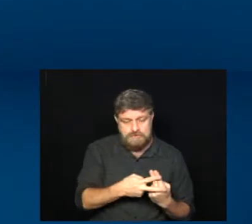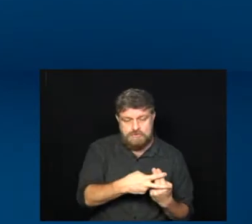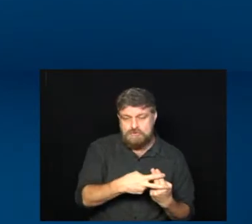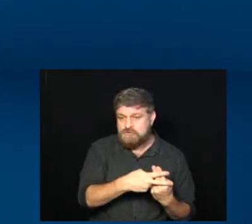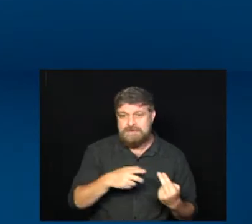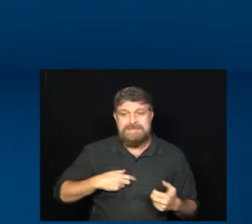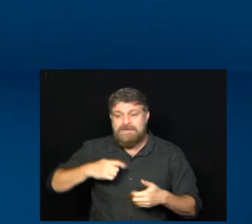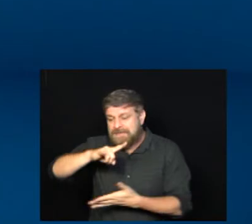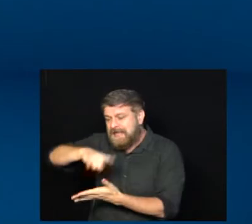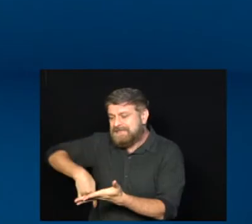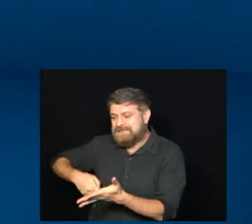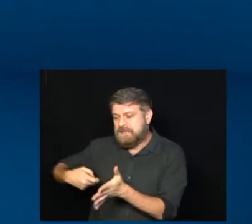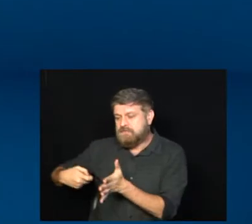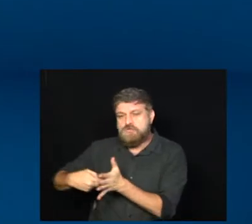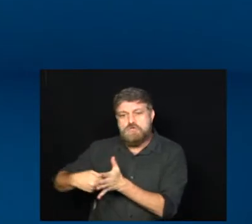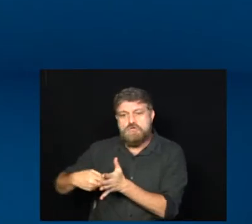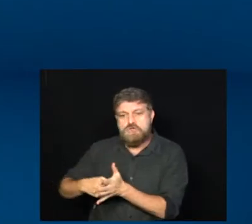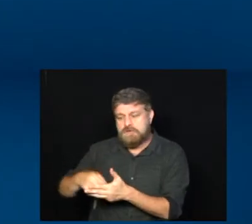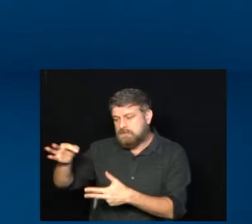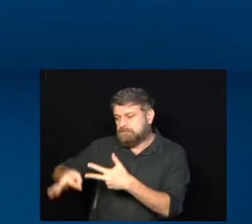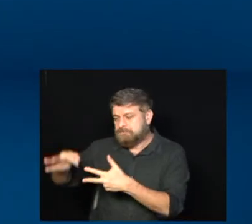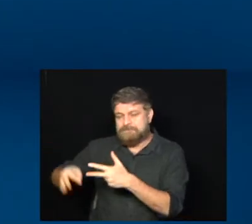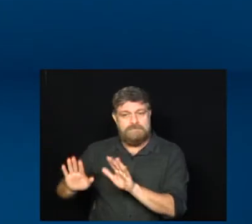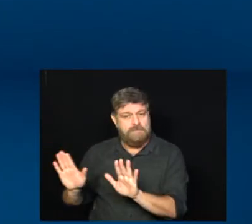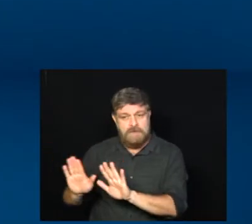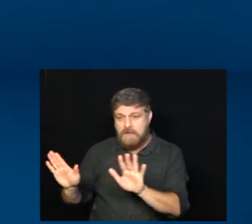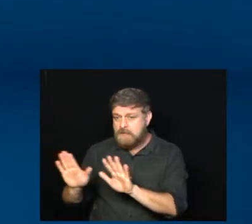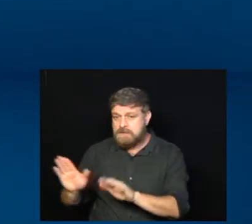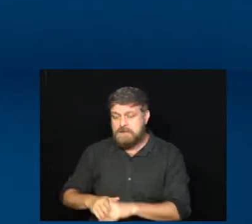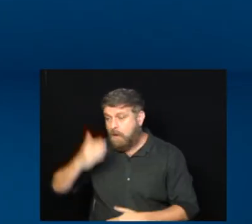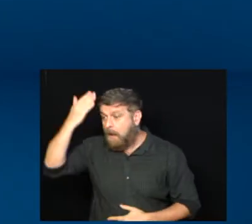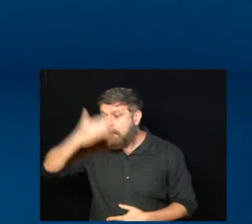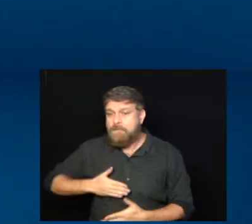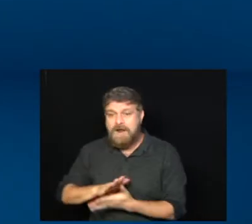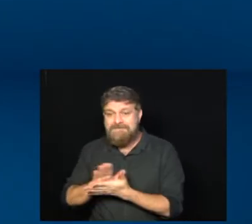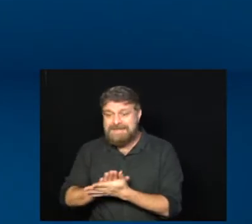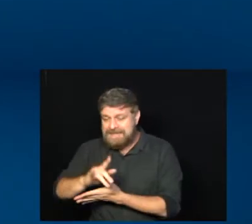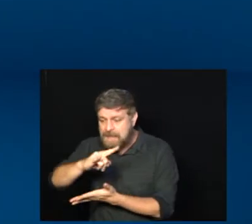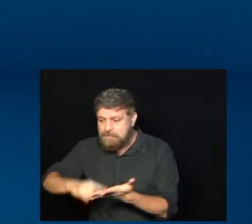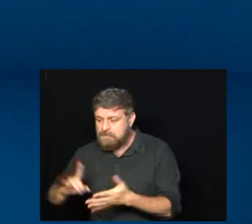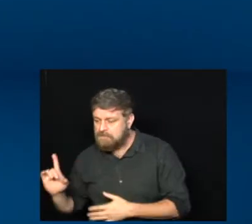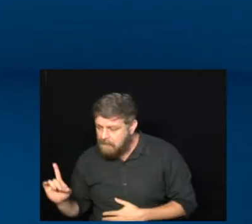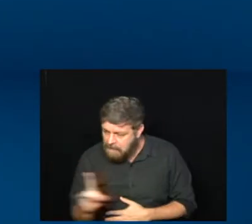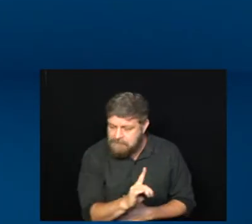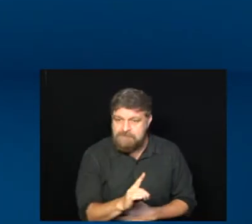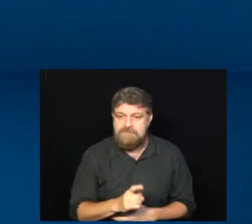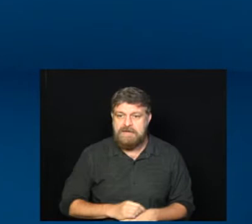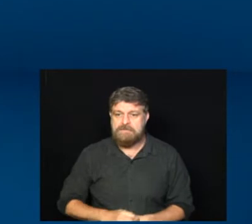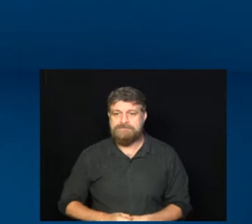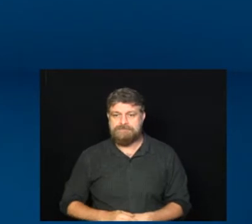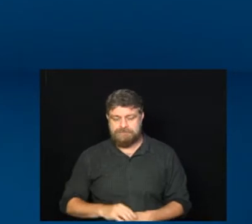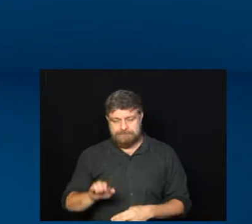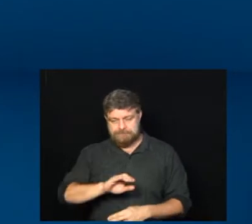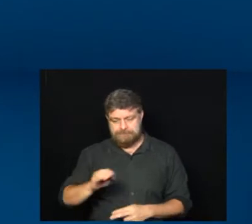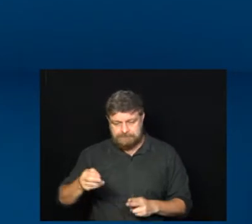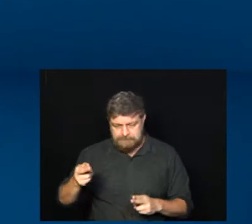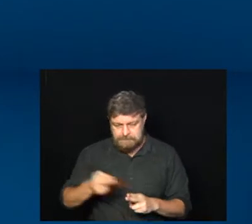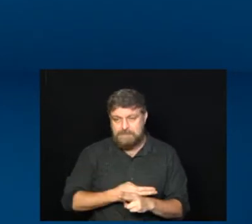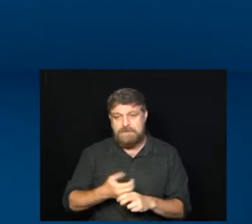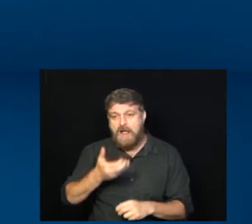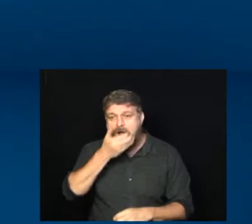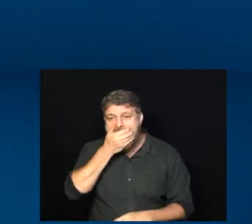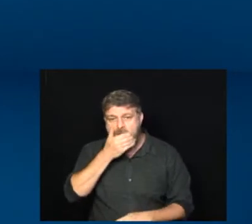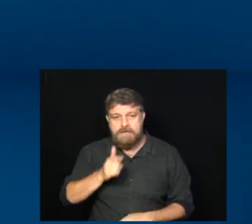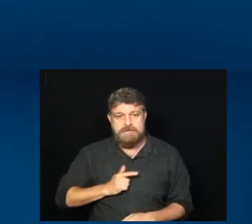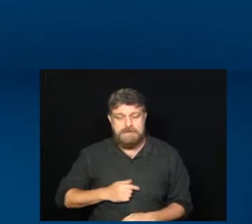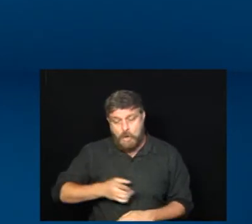a necessidade do boletim de ocorrência ou qualquer outro documento que comprove o abuso sofrido. O último projeto da noite é de autoria